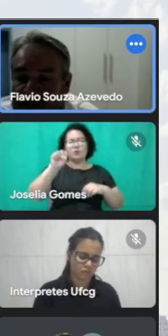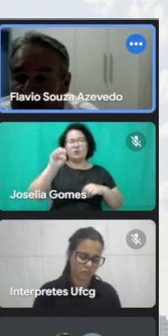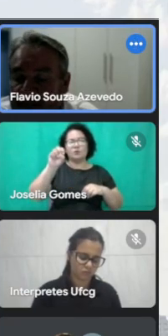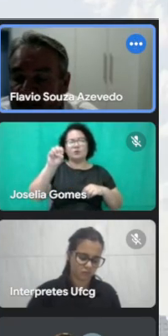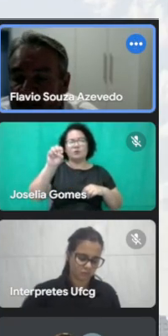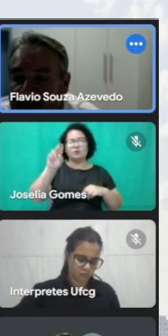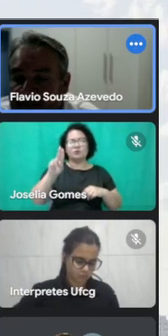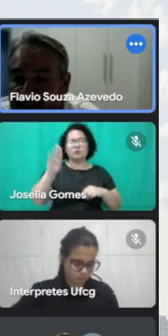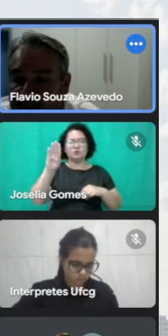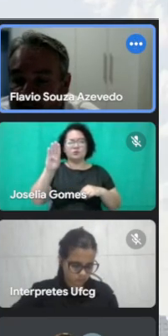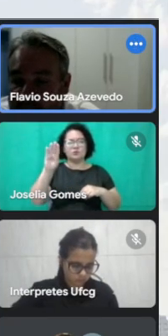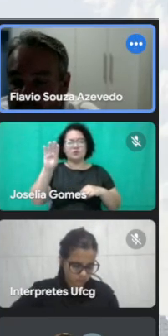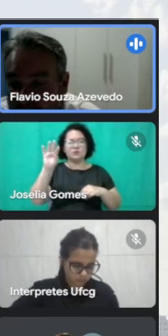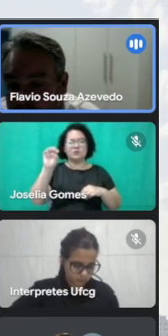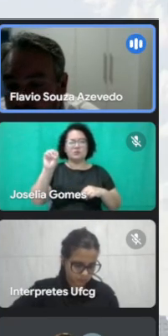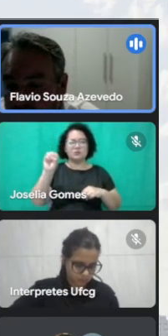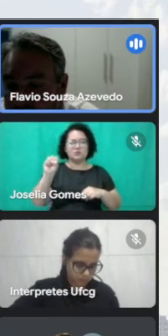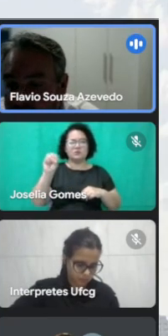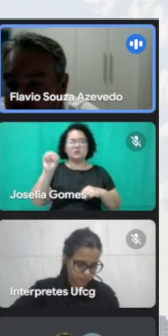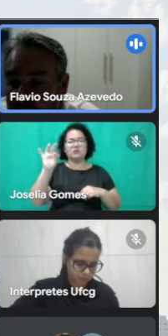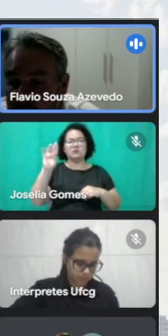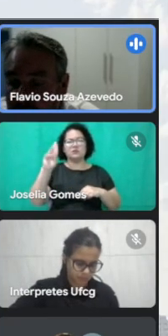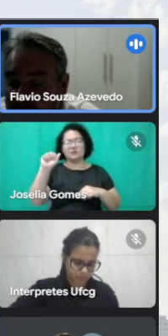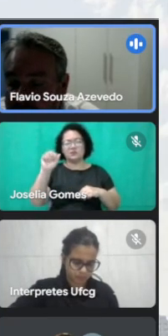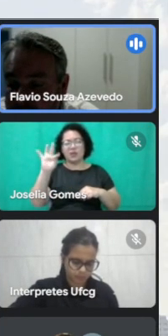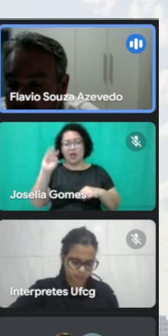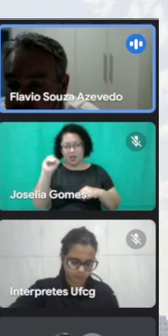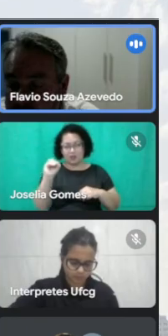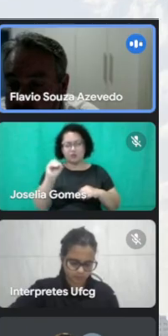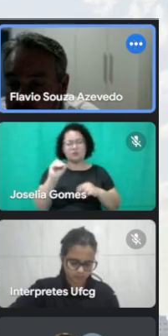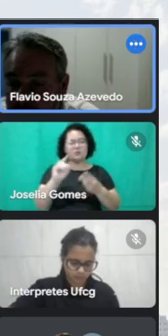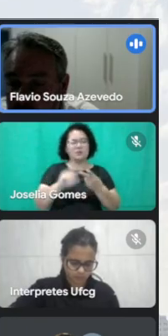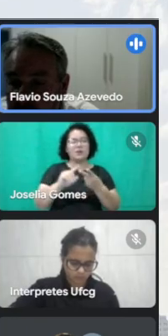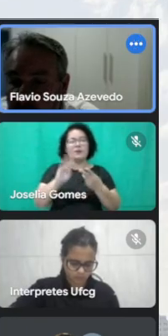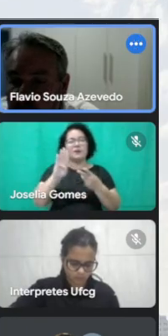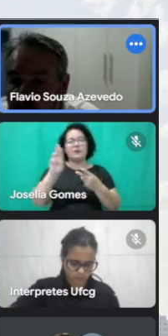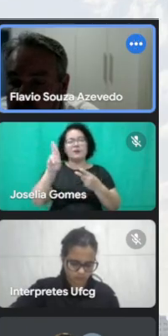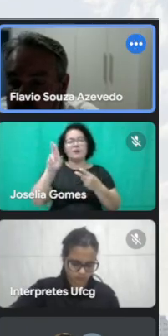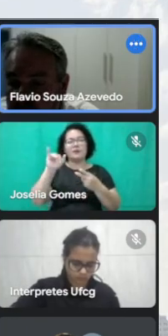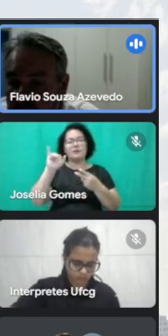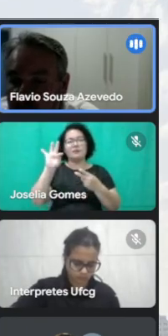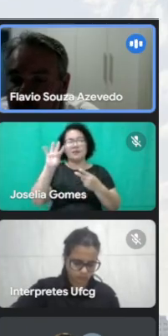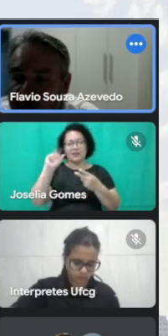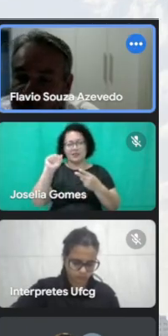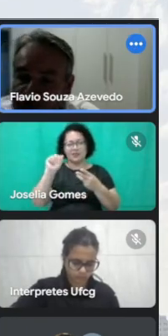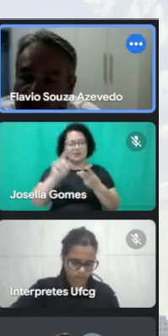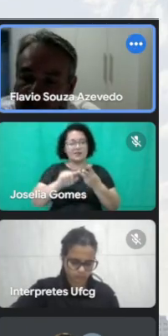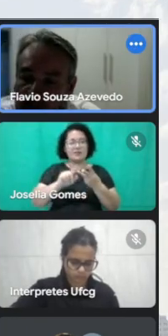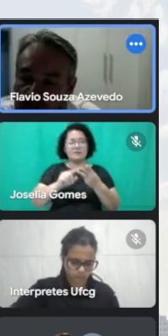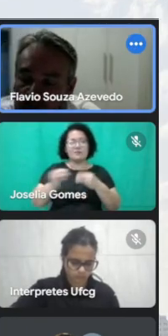brita. E na própria brita são plantadas as espécies, certo? Então,